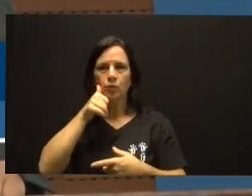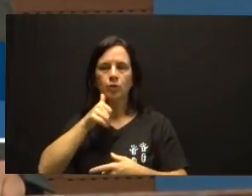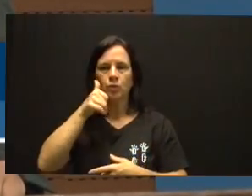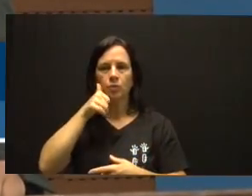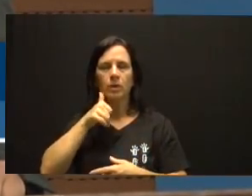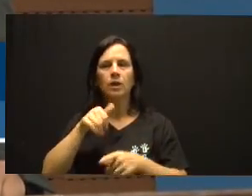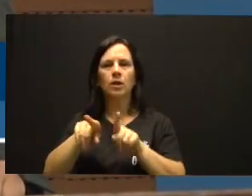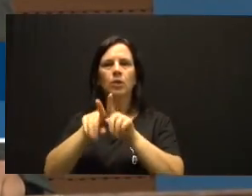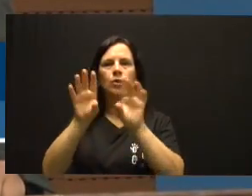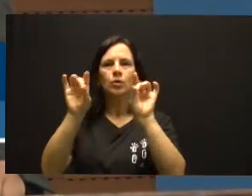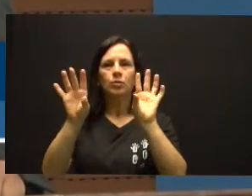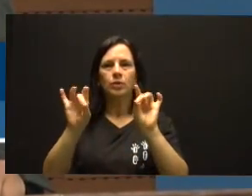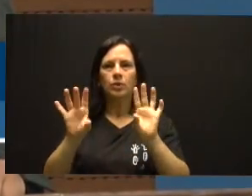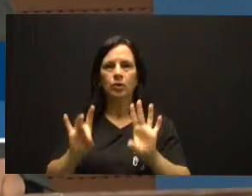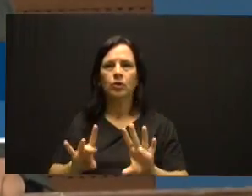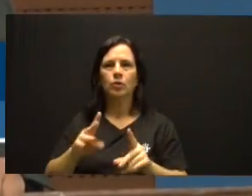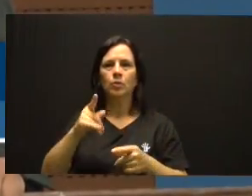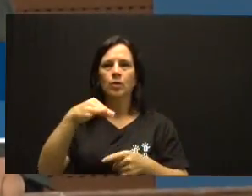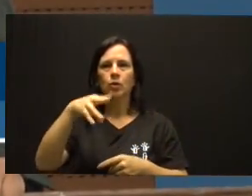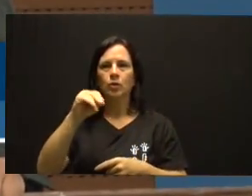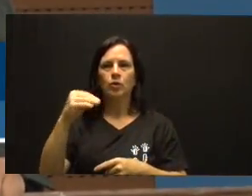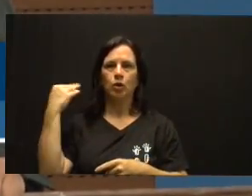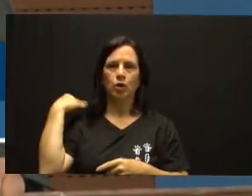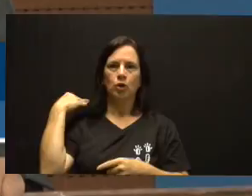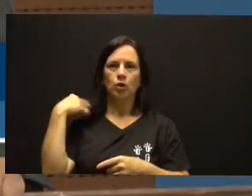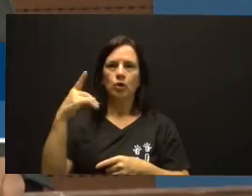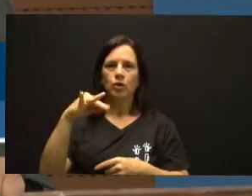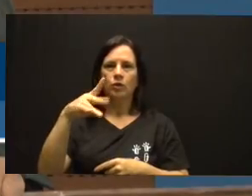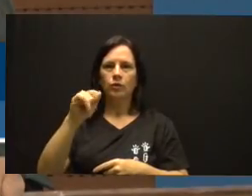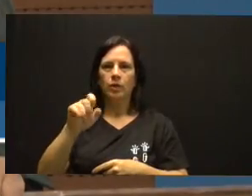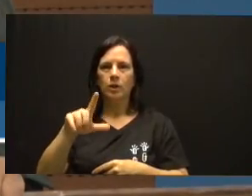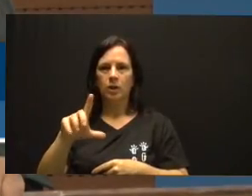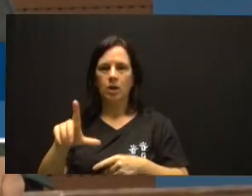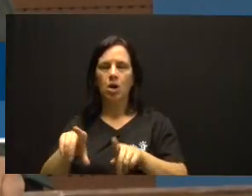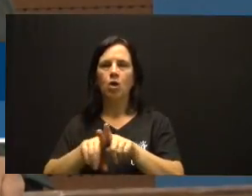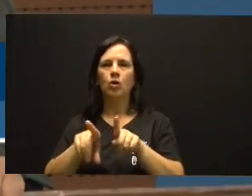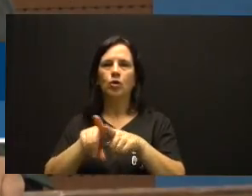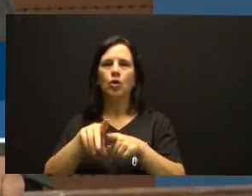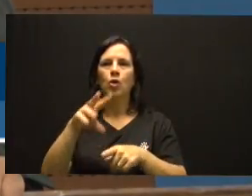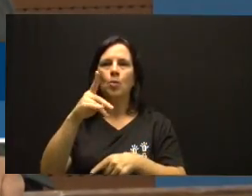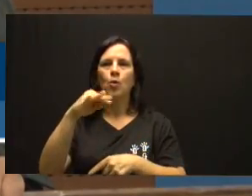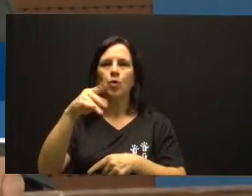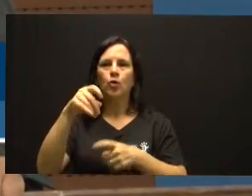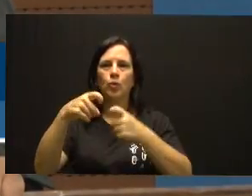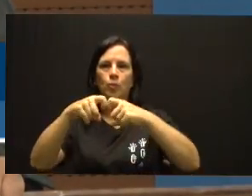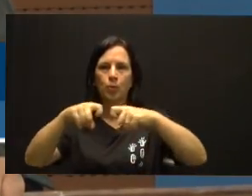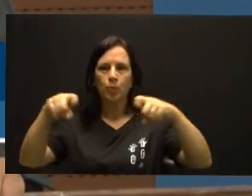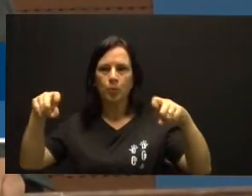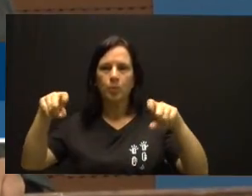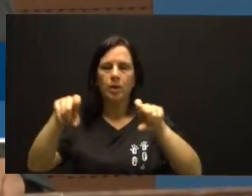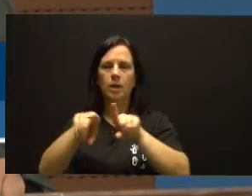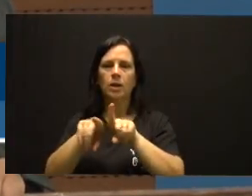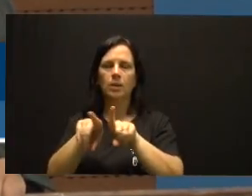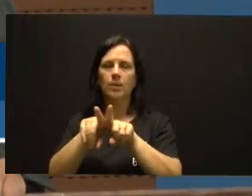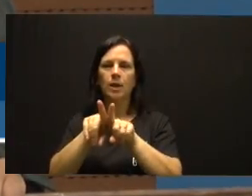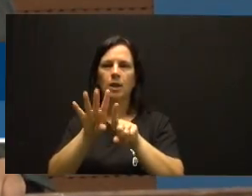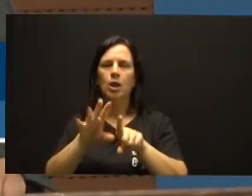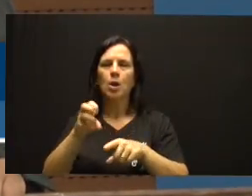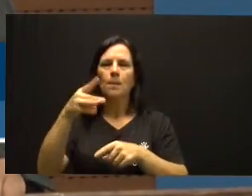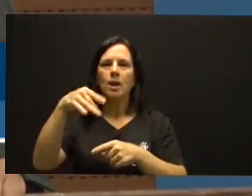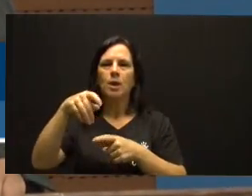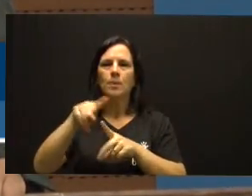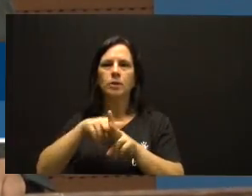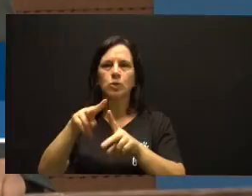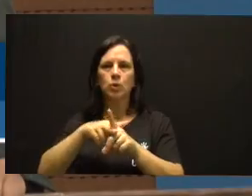mais especialidades de patologia cervical, climatério, colposcopia, ginecologia geral,